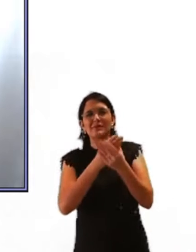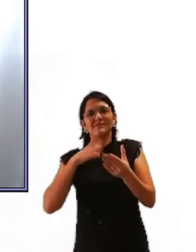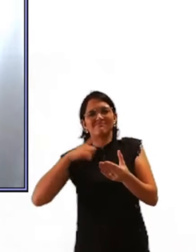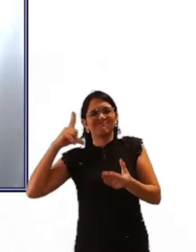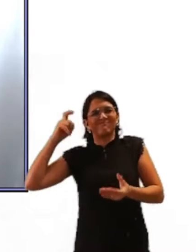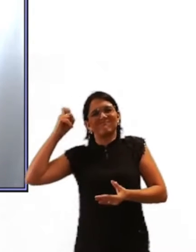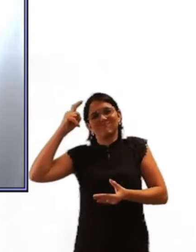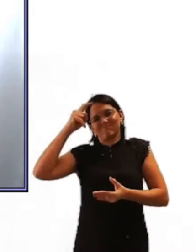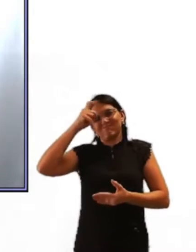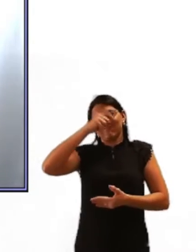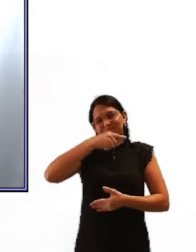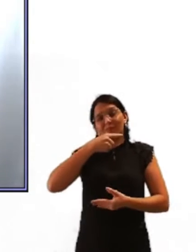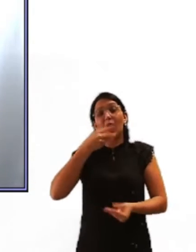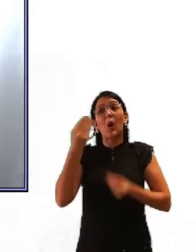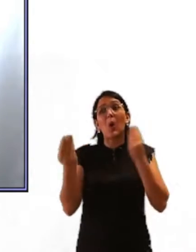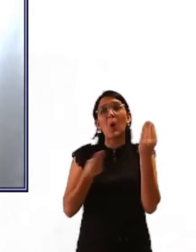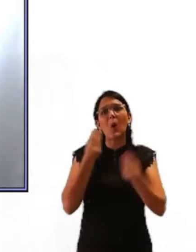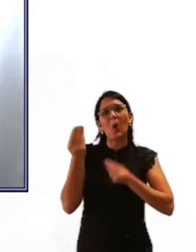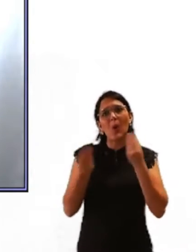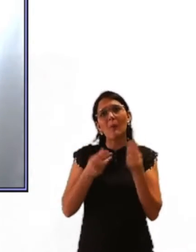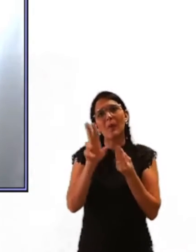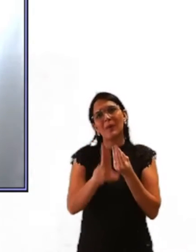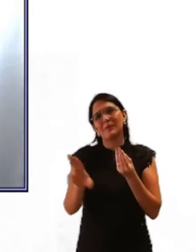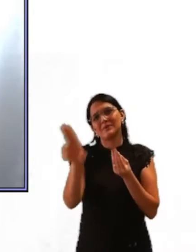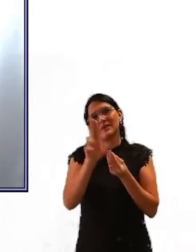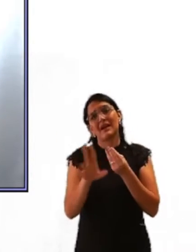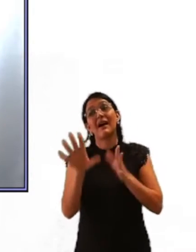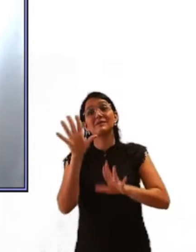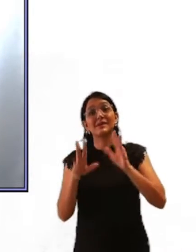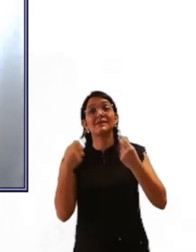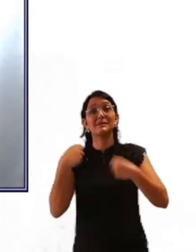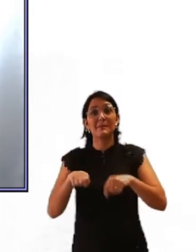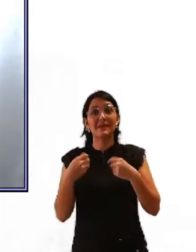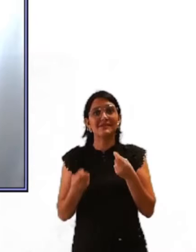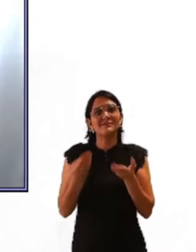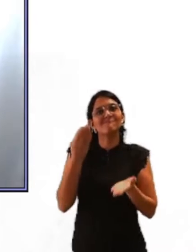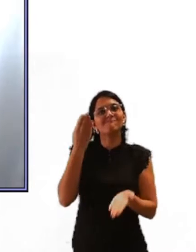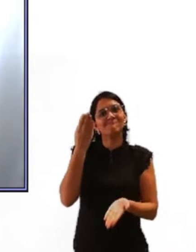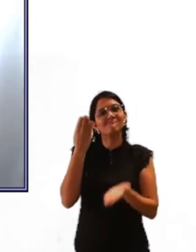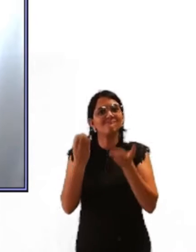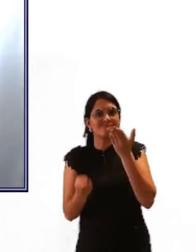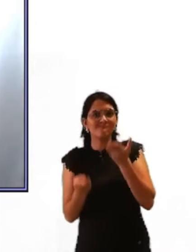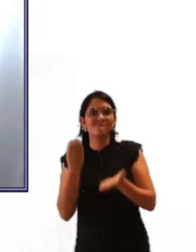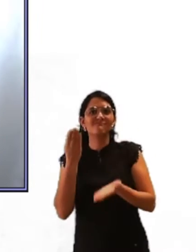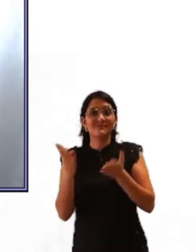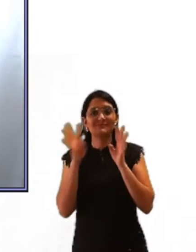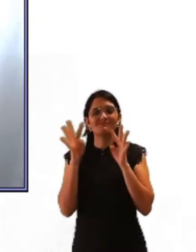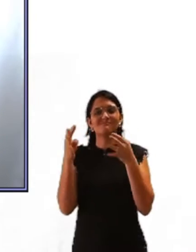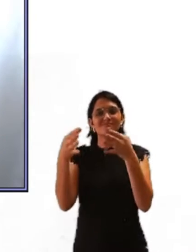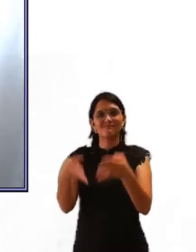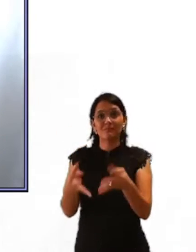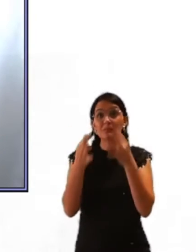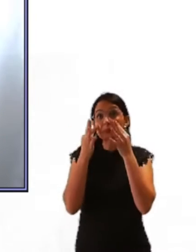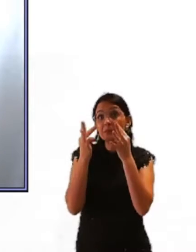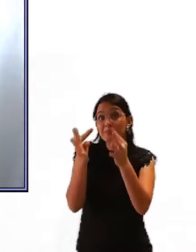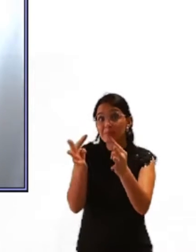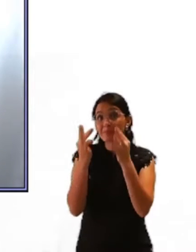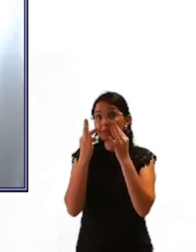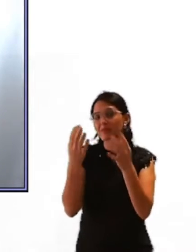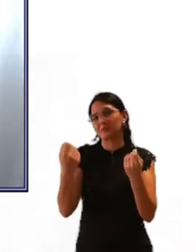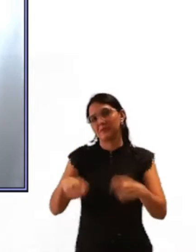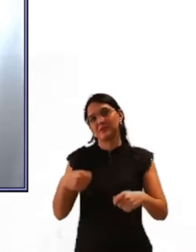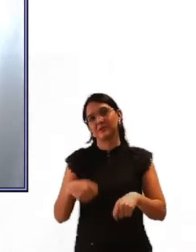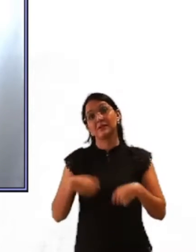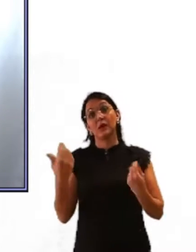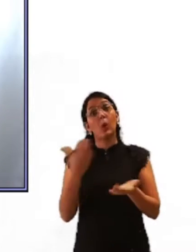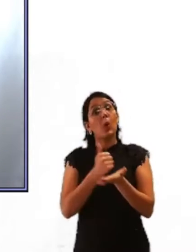em que haverá a necessidade de ponderação de princípios, de ponderação de interesses. Então,